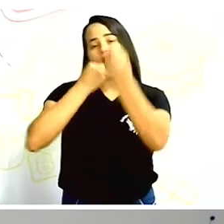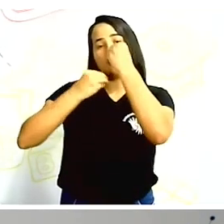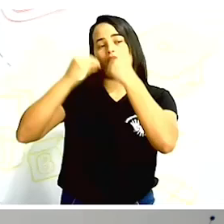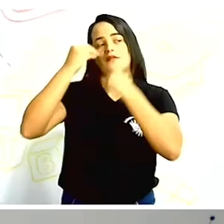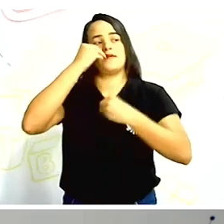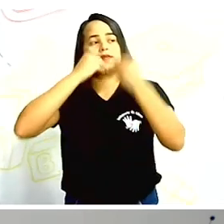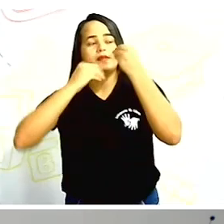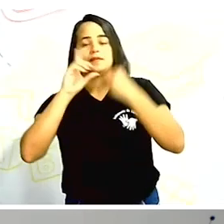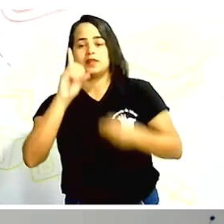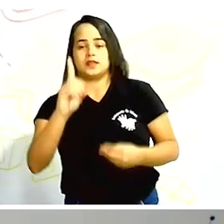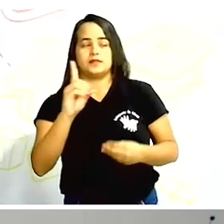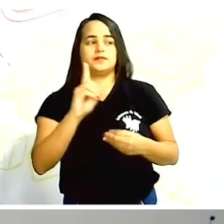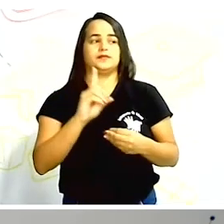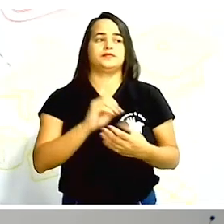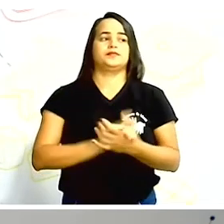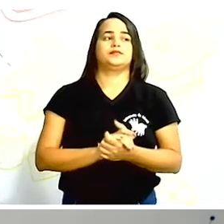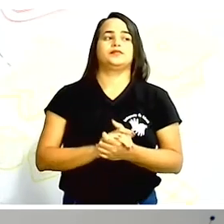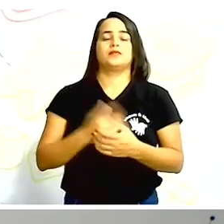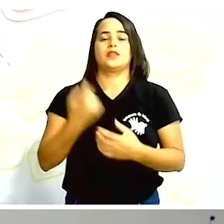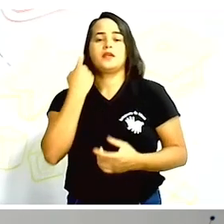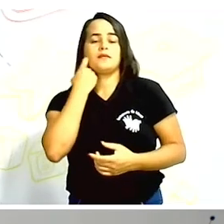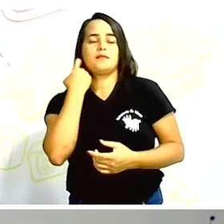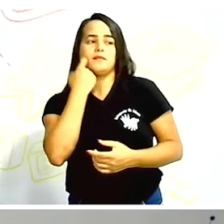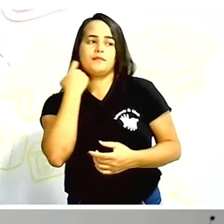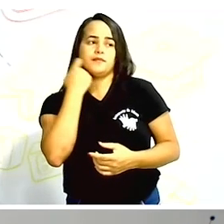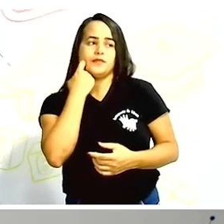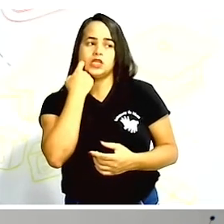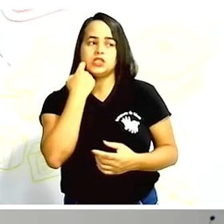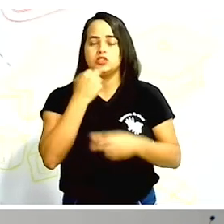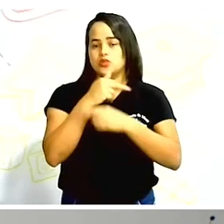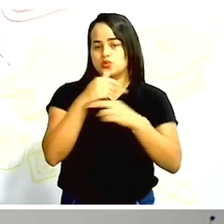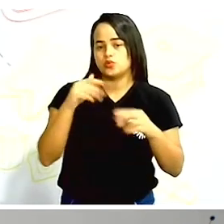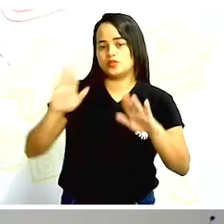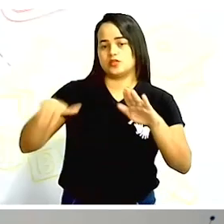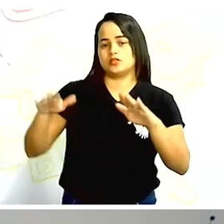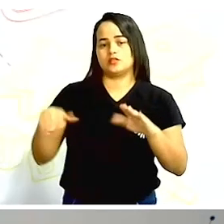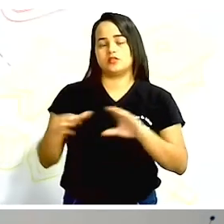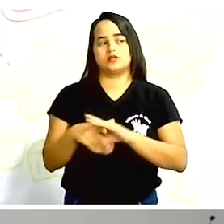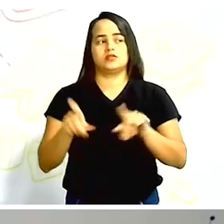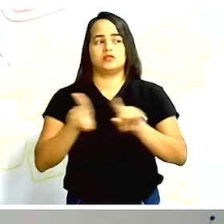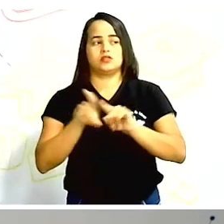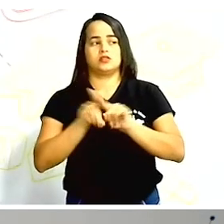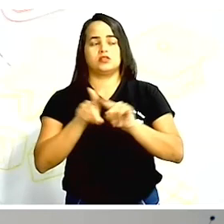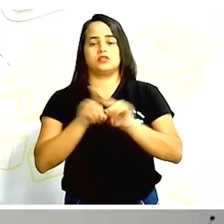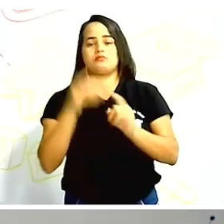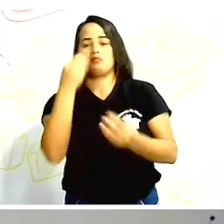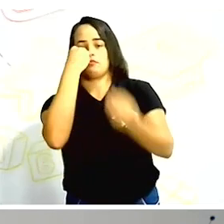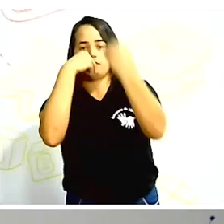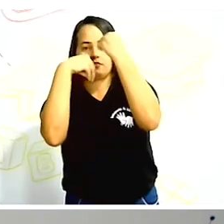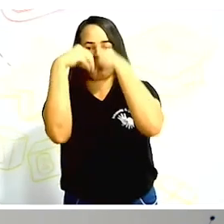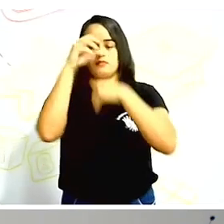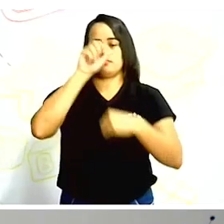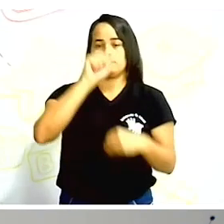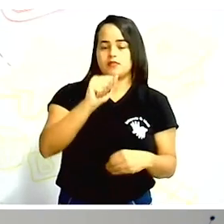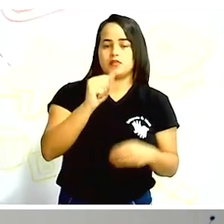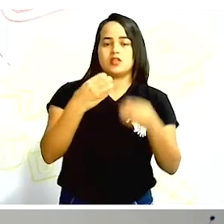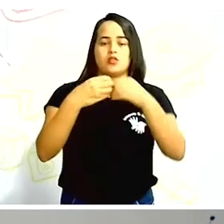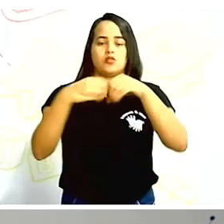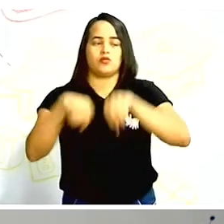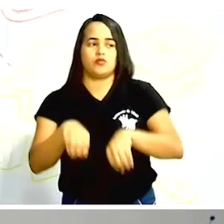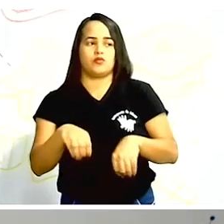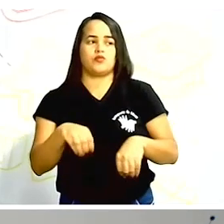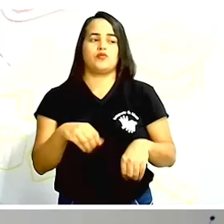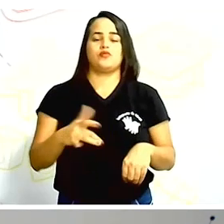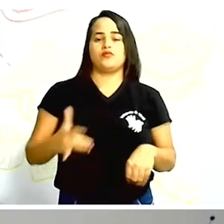mar, especialmente o salmão e a sardinha. E também alimentos ricos em vitamina a gema do ovo, fígado. Todos